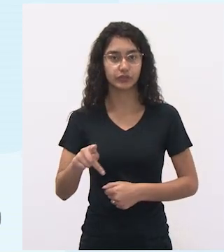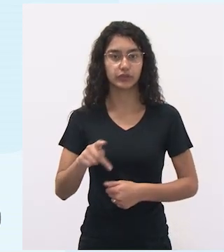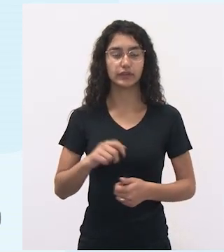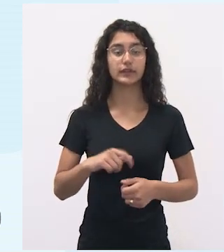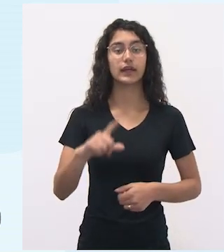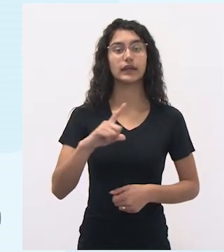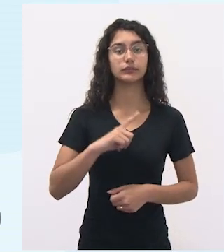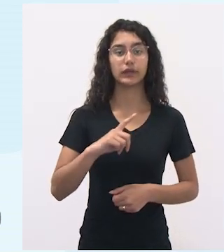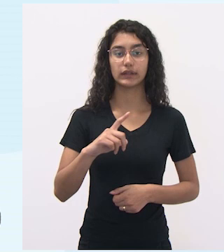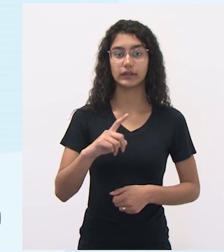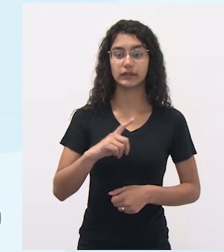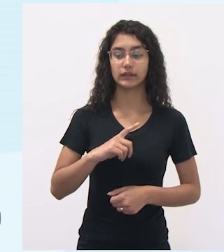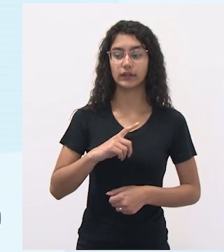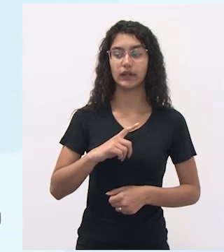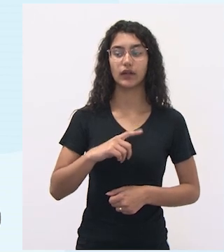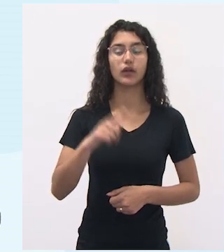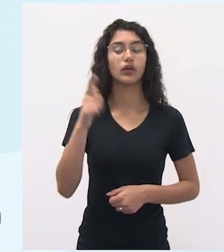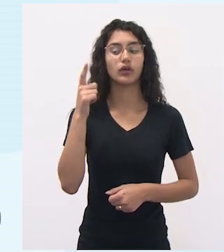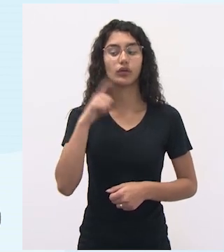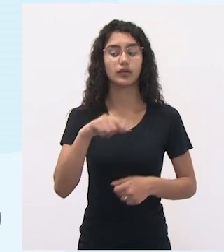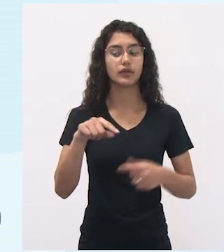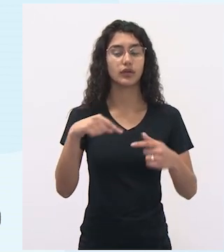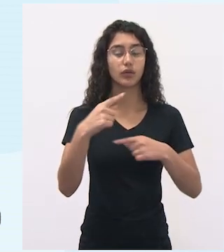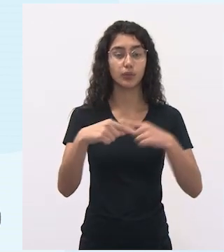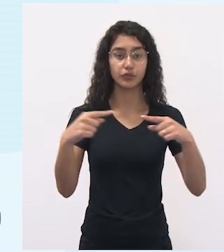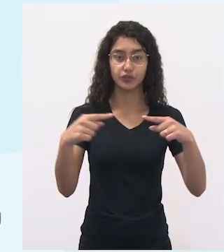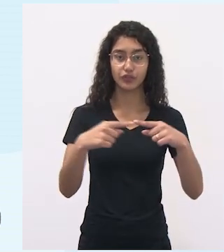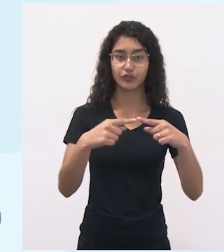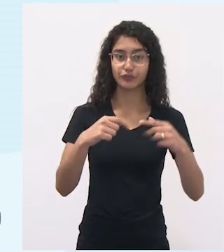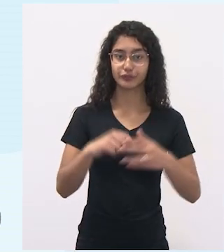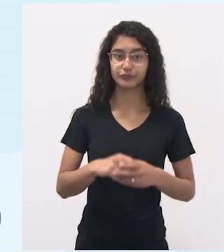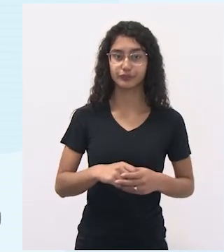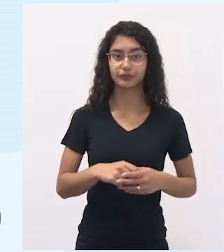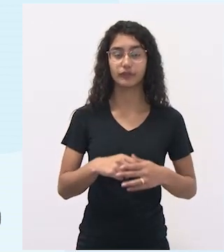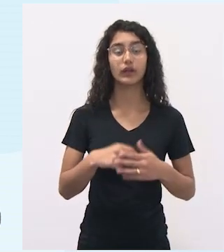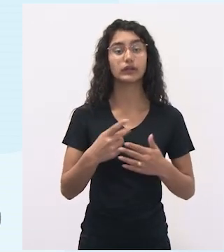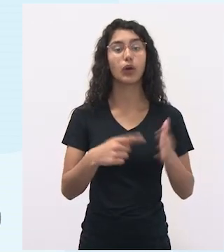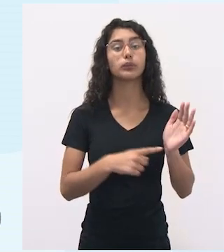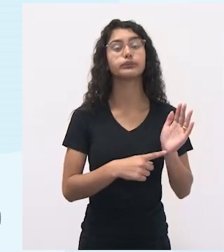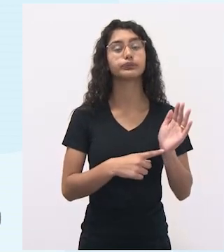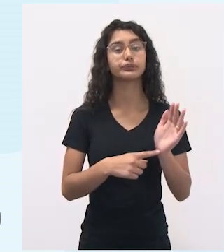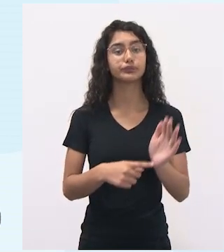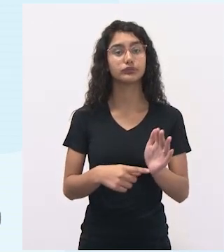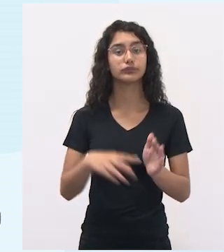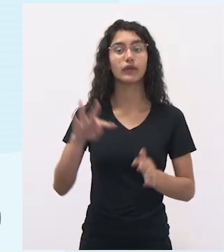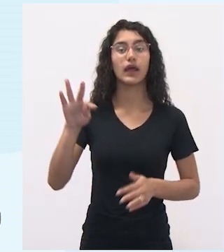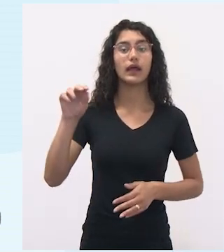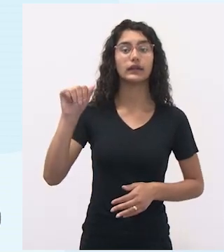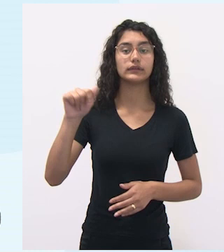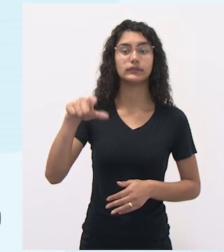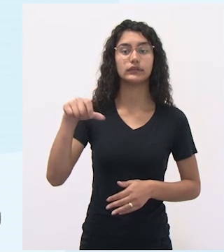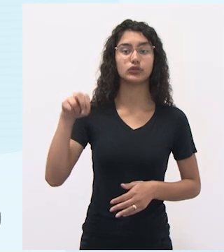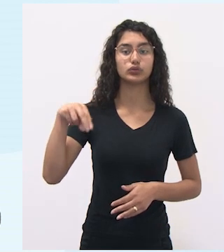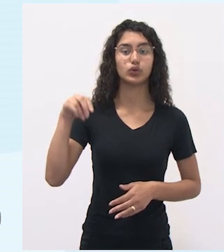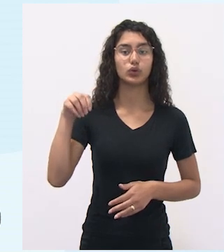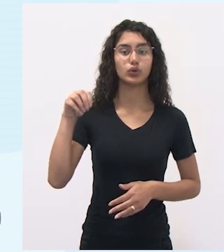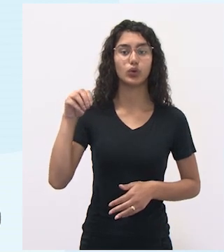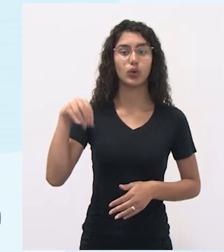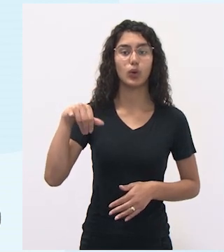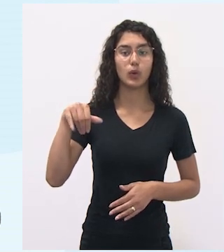lá da avaliação, para preparar o seu aluno para as avaliações. E aí eles trouxeram a taxonomia revisada, que são